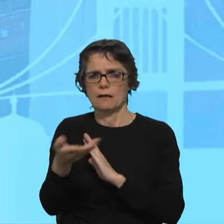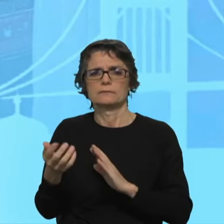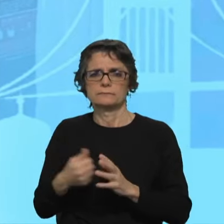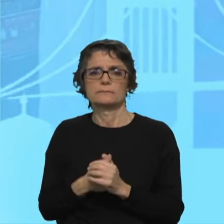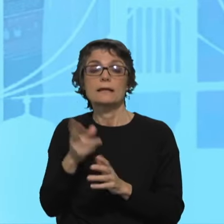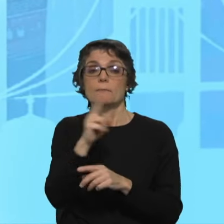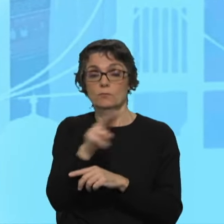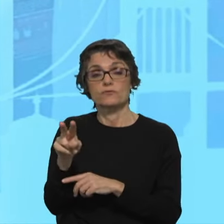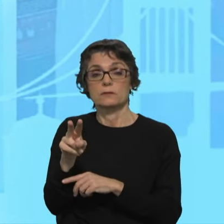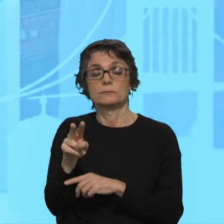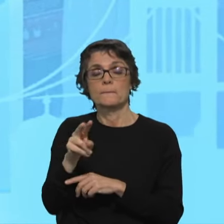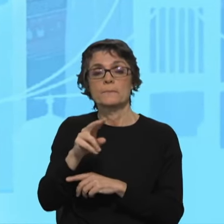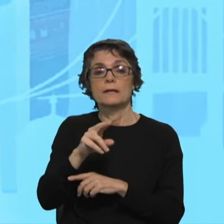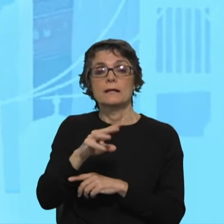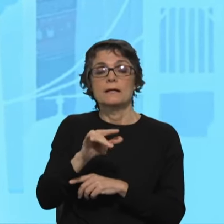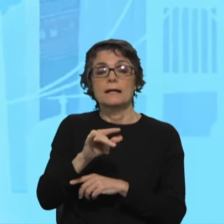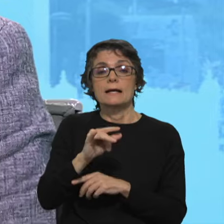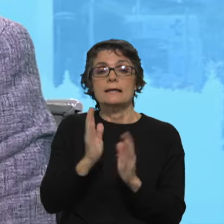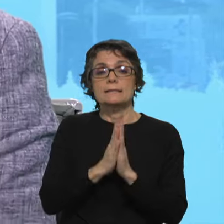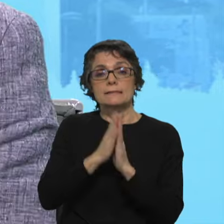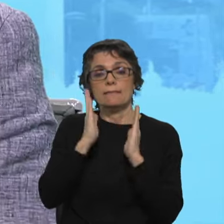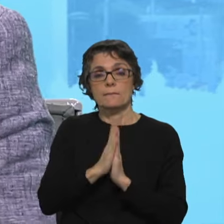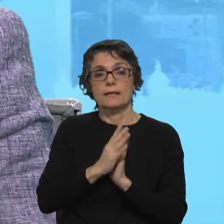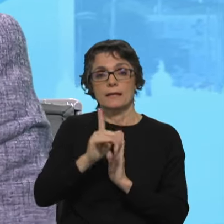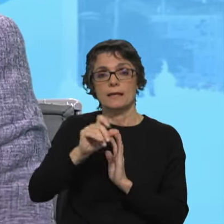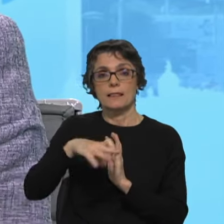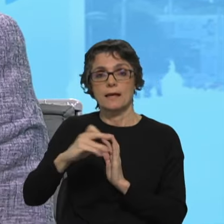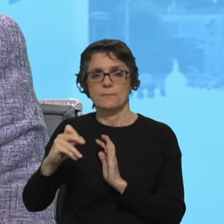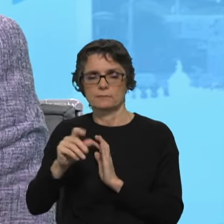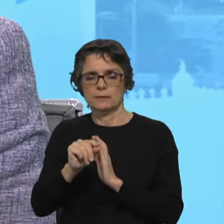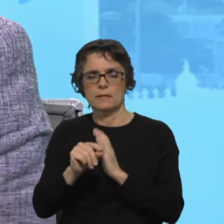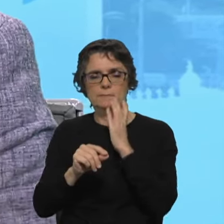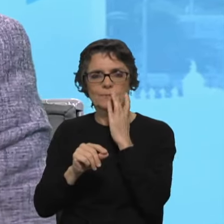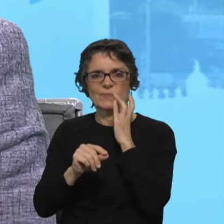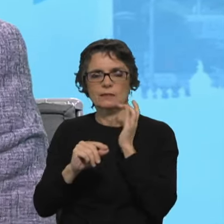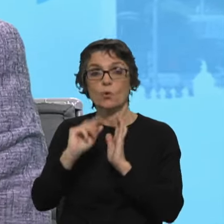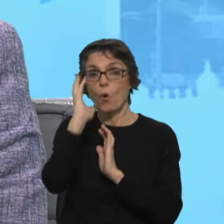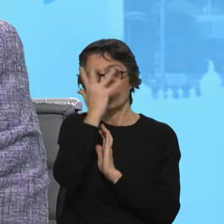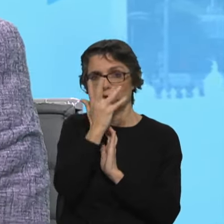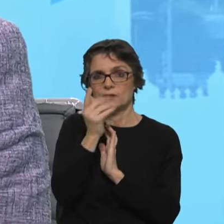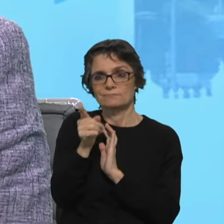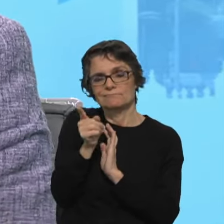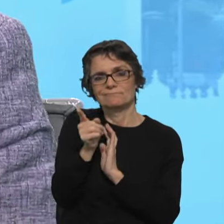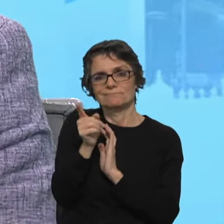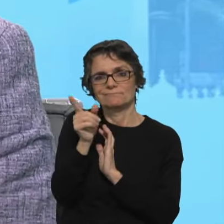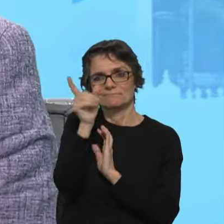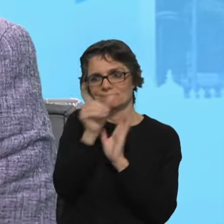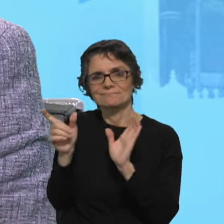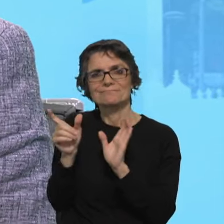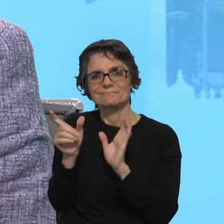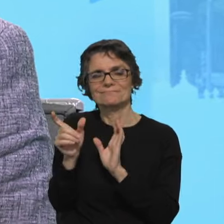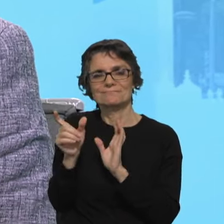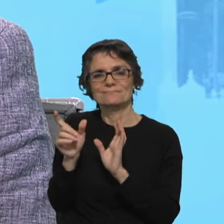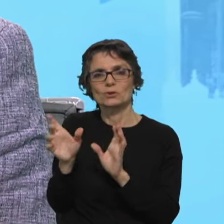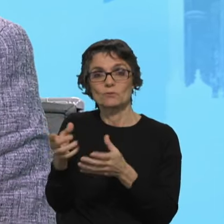do Museu de Santa Maria de Lamas. Portanto, o conjunto de atores, passando naturalmente por aquilo que é a nossa espiritualidade passionista, o conjunto de